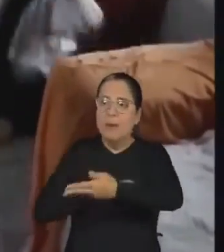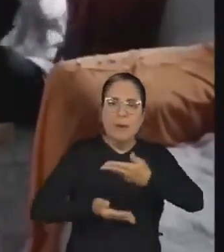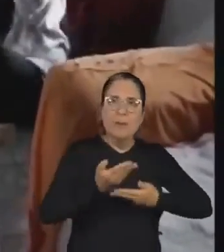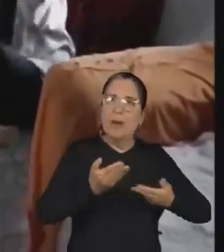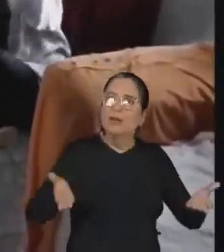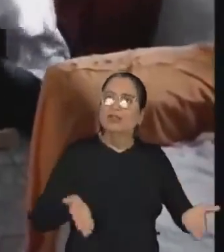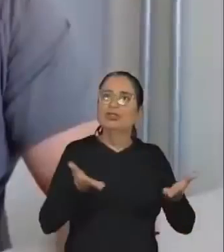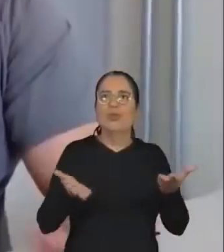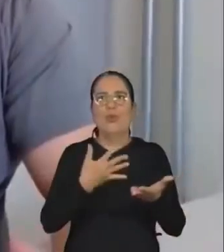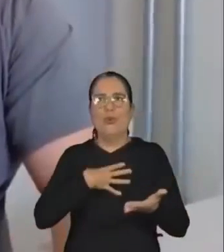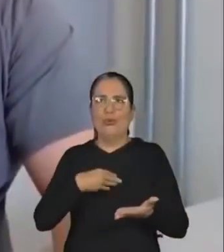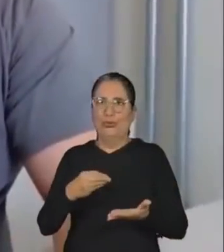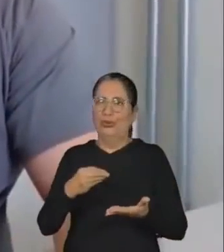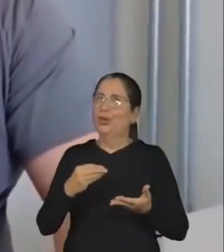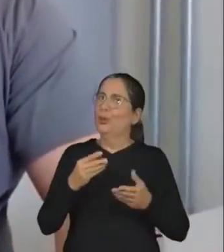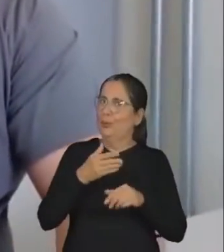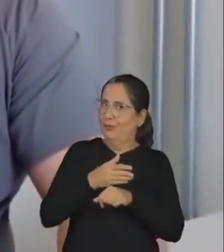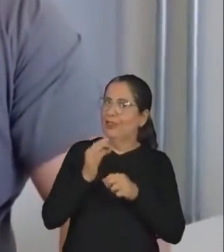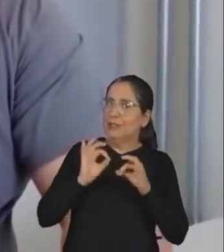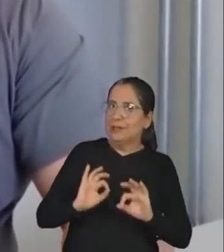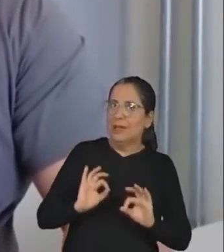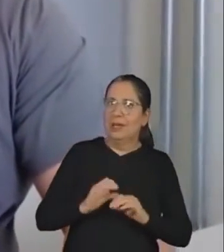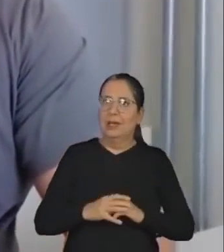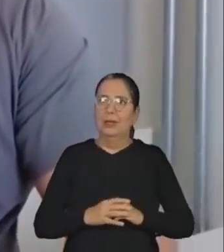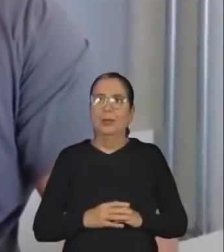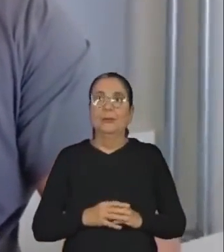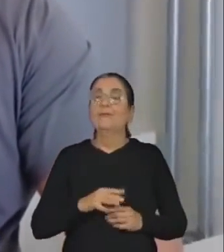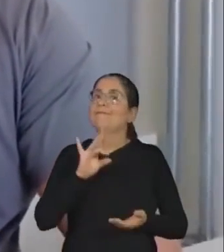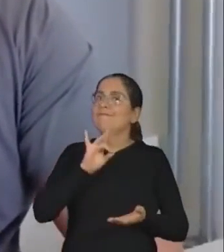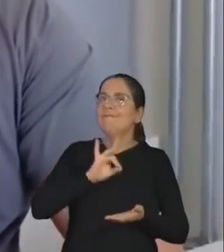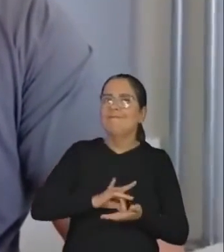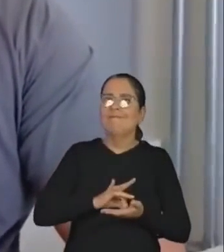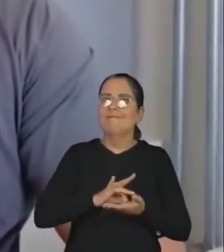em casa. Sentir uma realização de ver